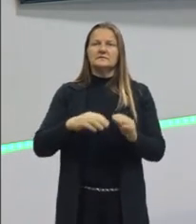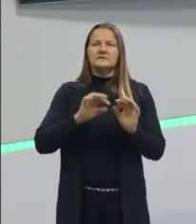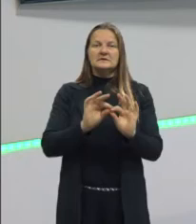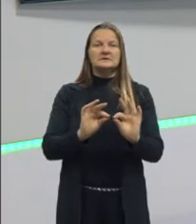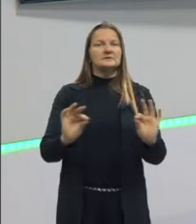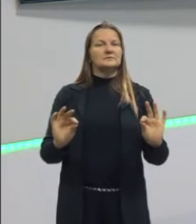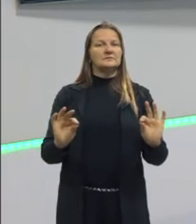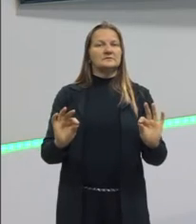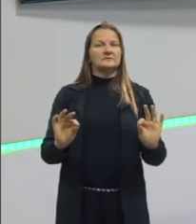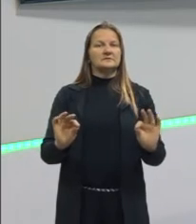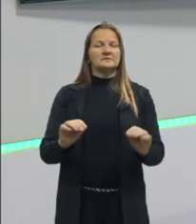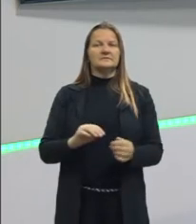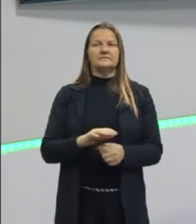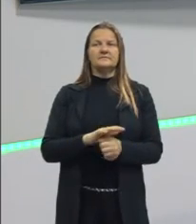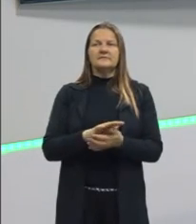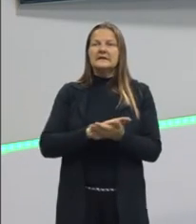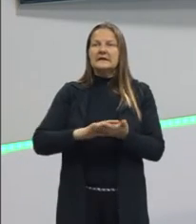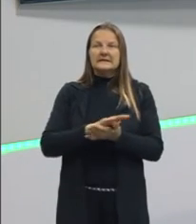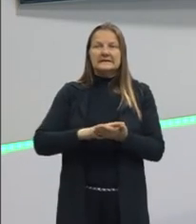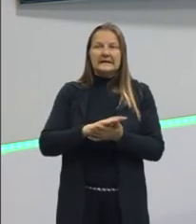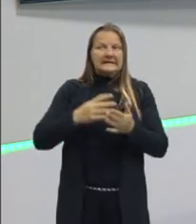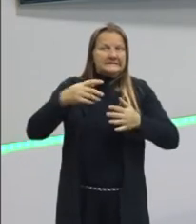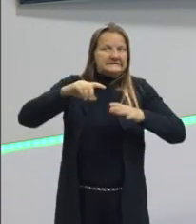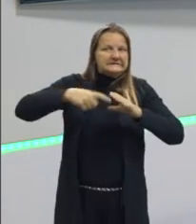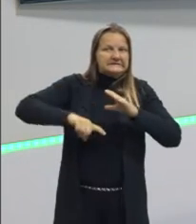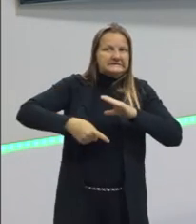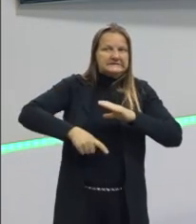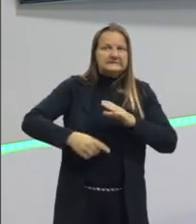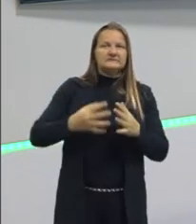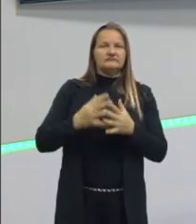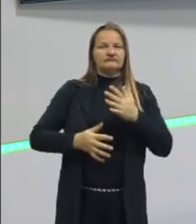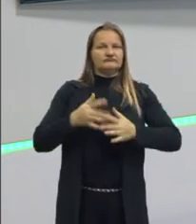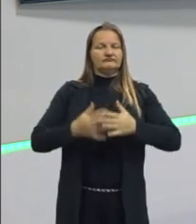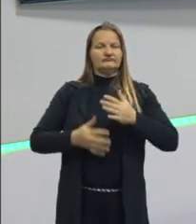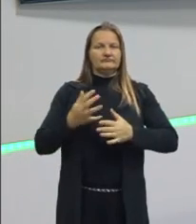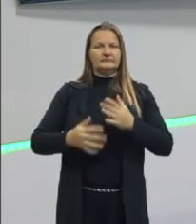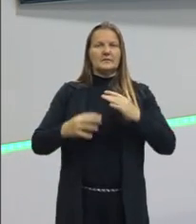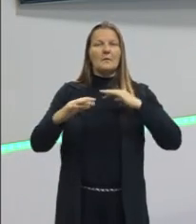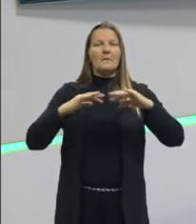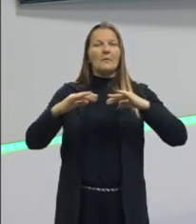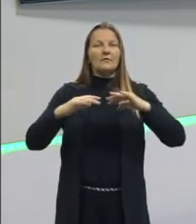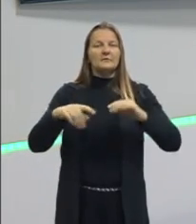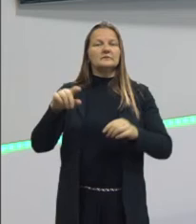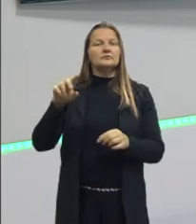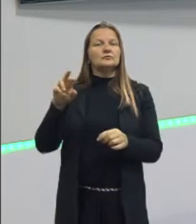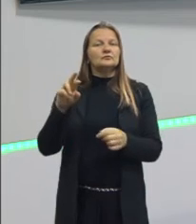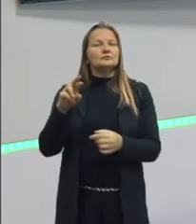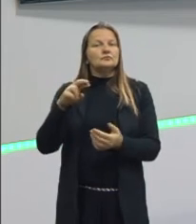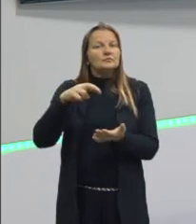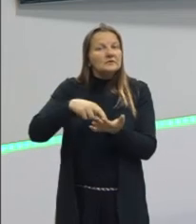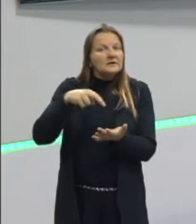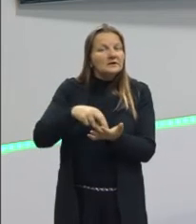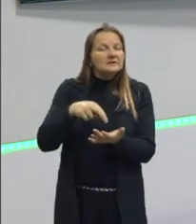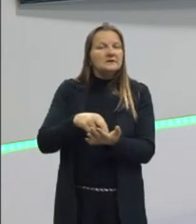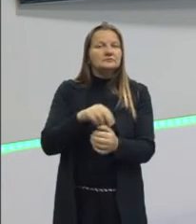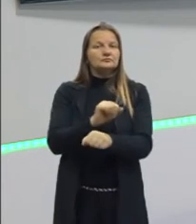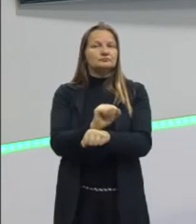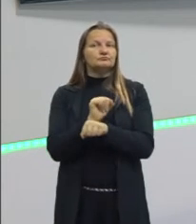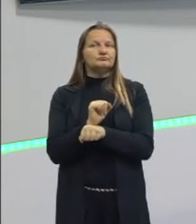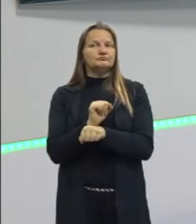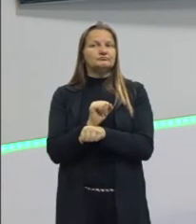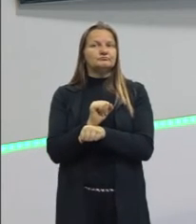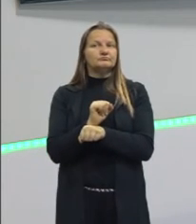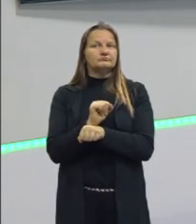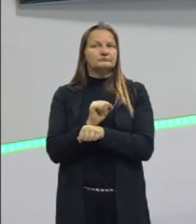simples né a gente não vai complicar as coisas mas então os movimentos reais no nosso dia a dia eles são amortecidos